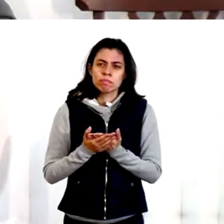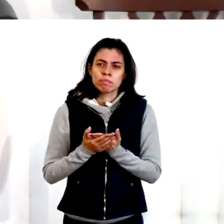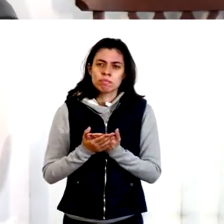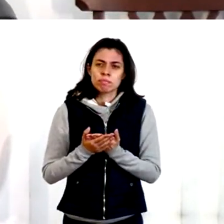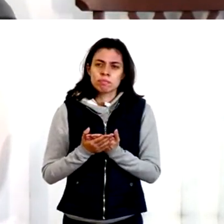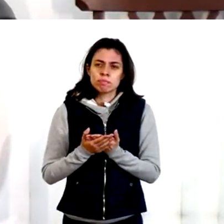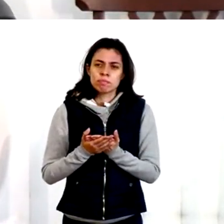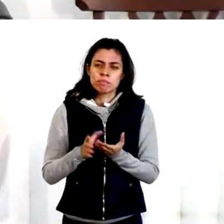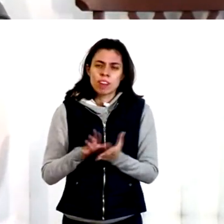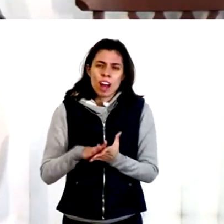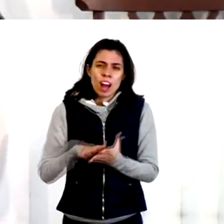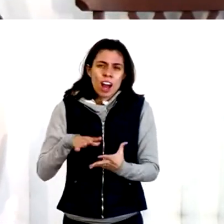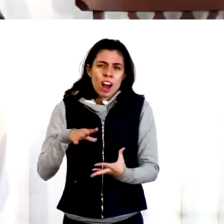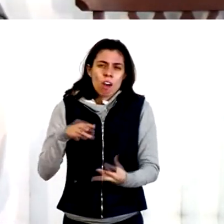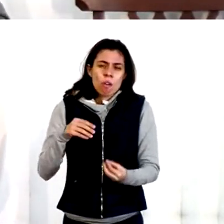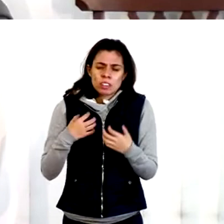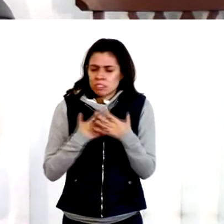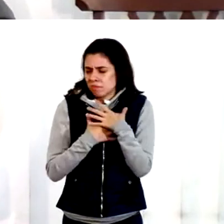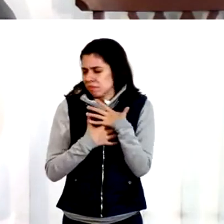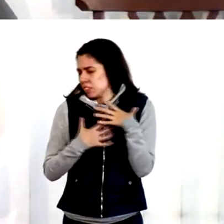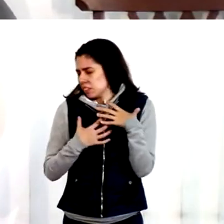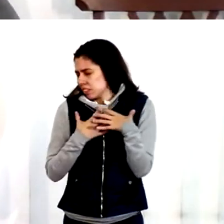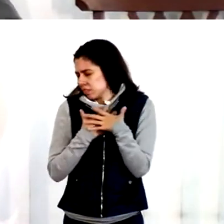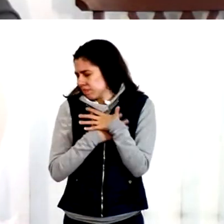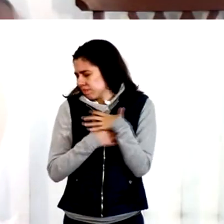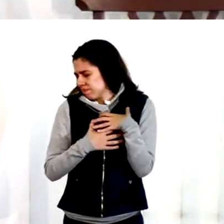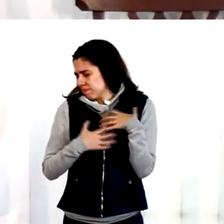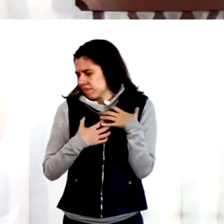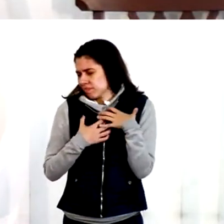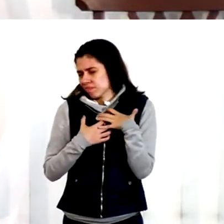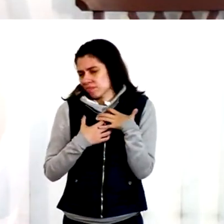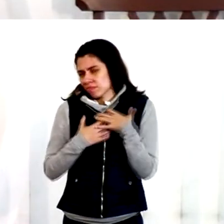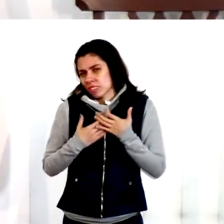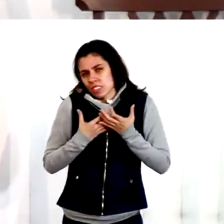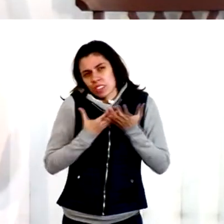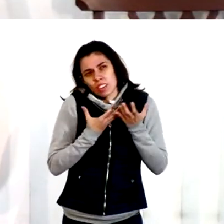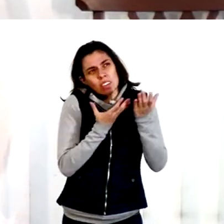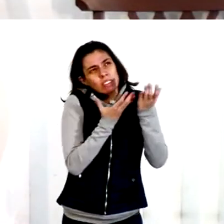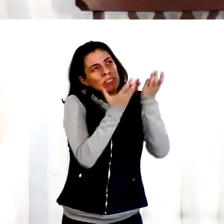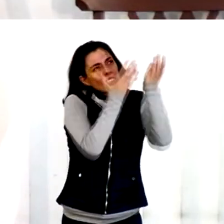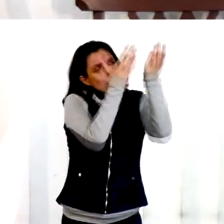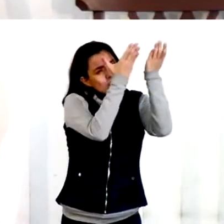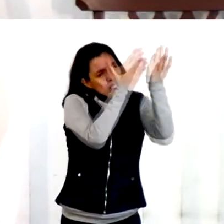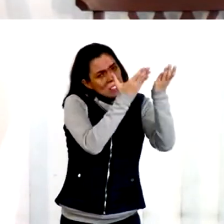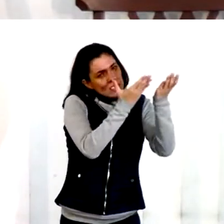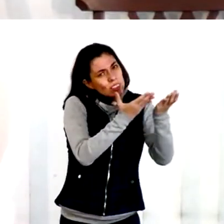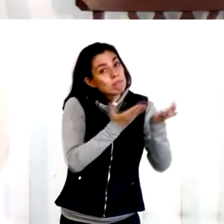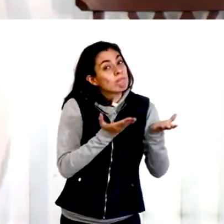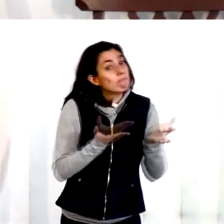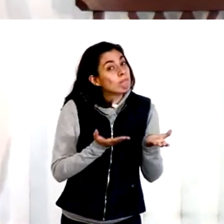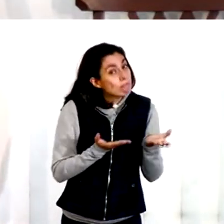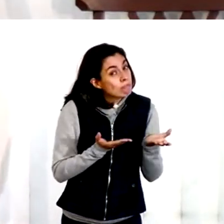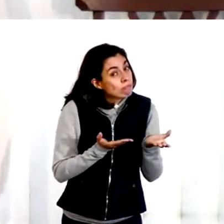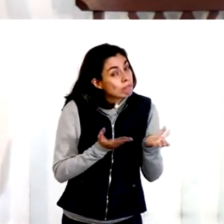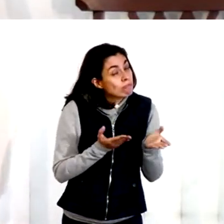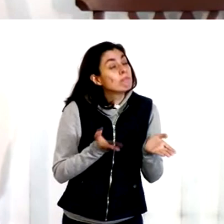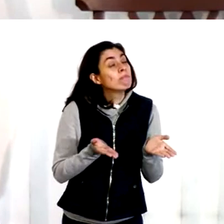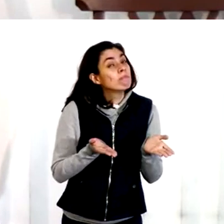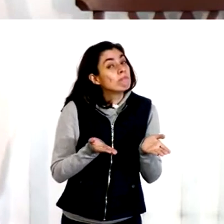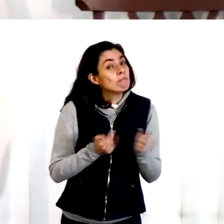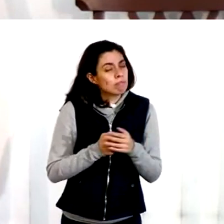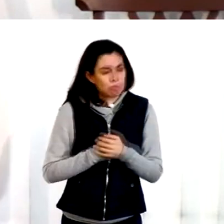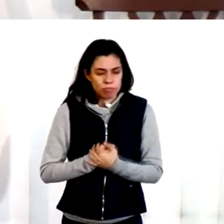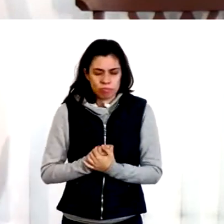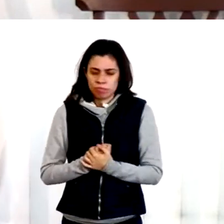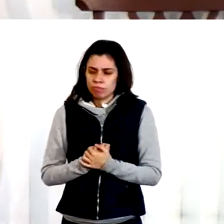tão cheia de turbilhões de pensamentos, temos colocado diante do Senhor as nossas petições com ações de